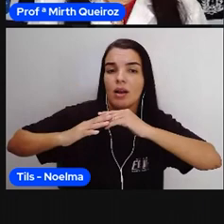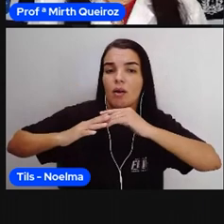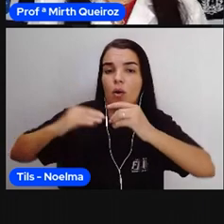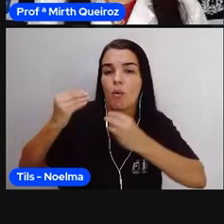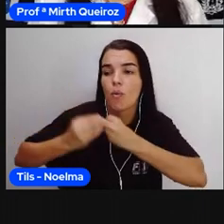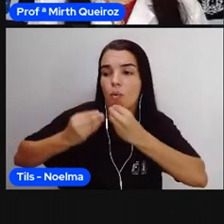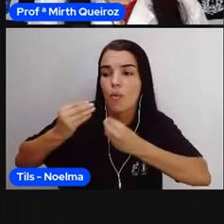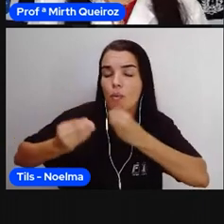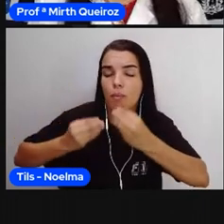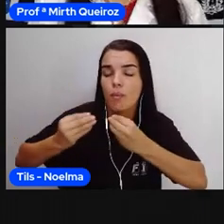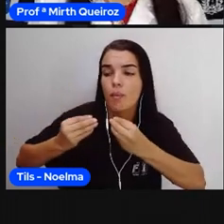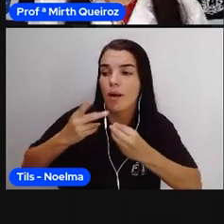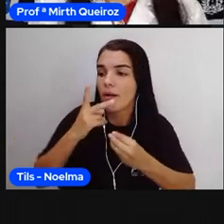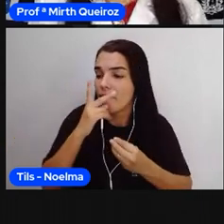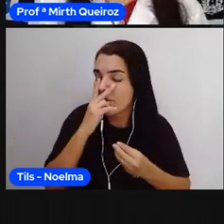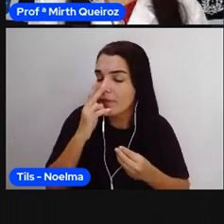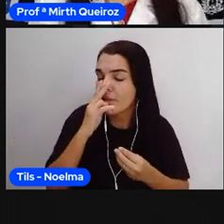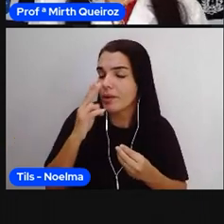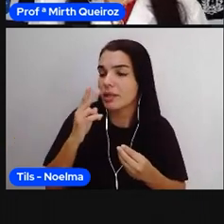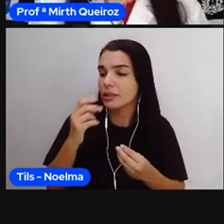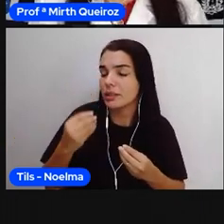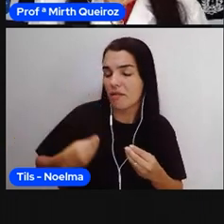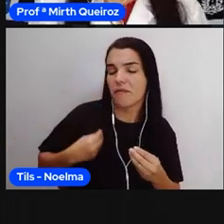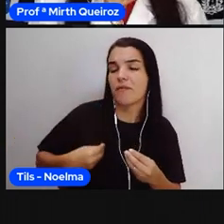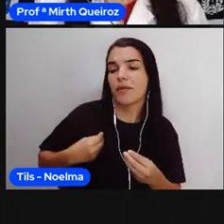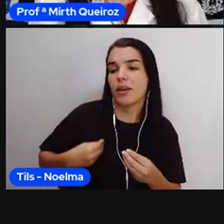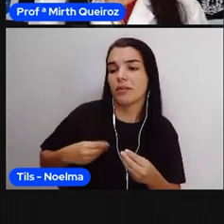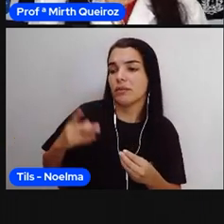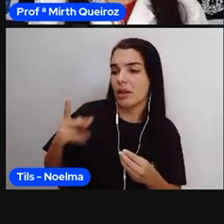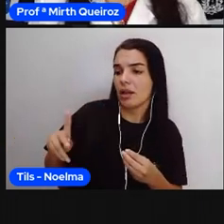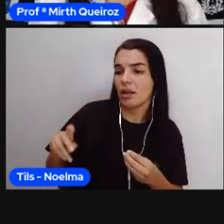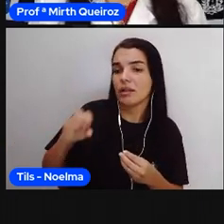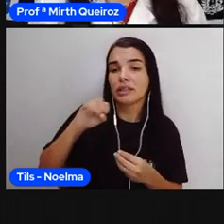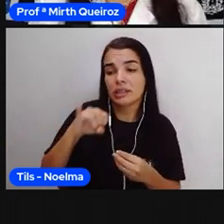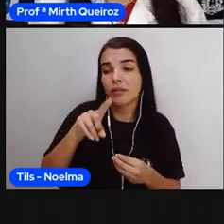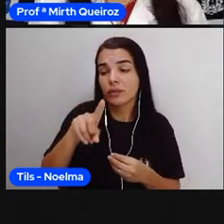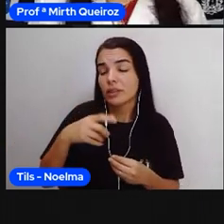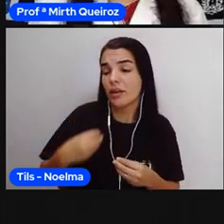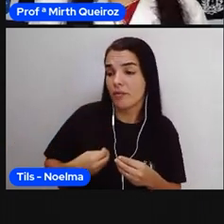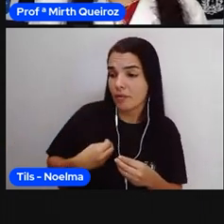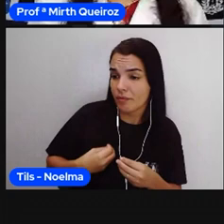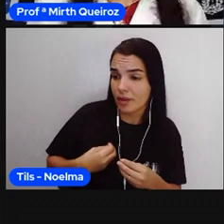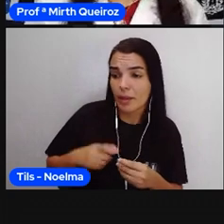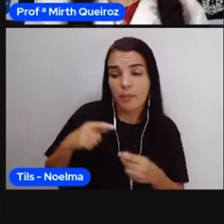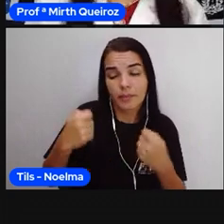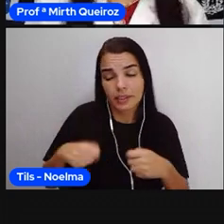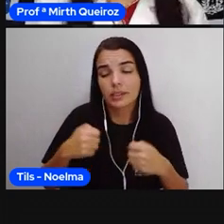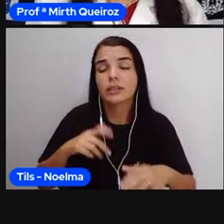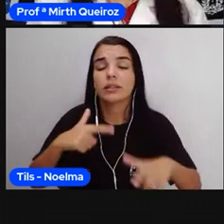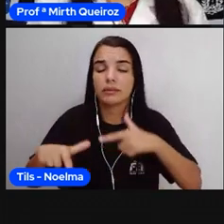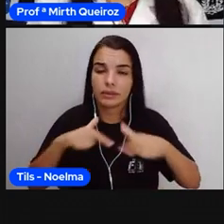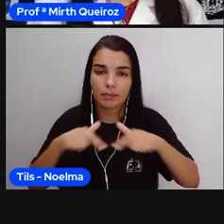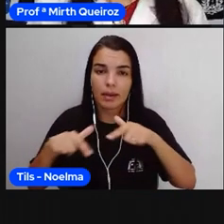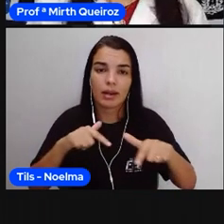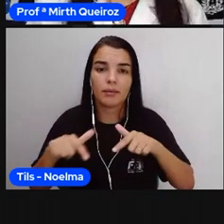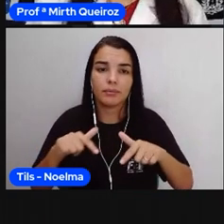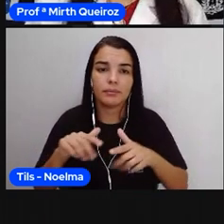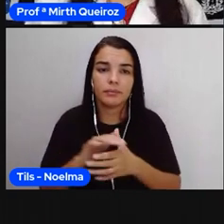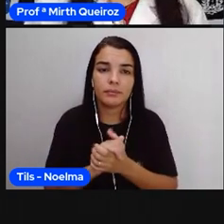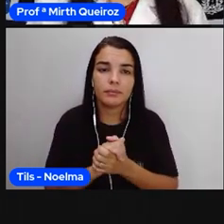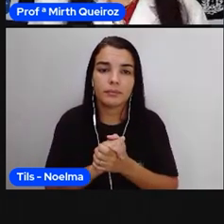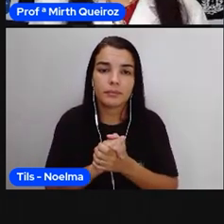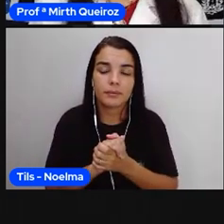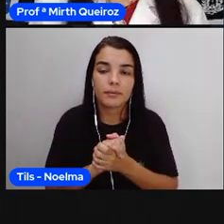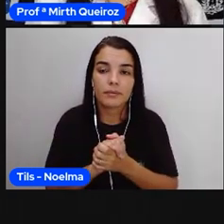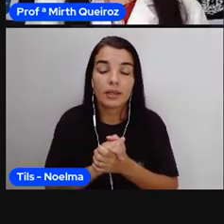né, como uma forma de sobrevivência, né? Já desde a infância.